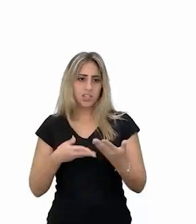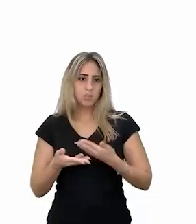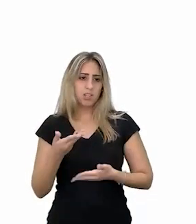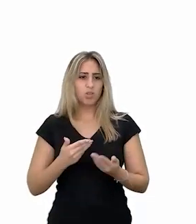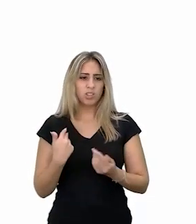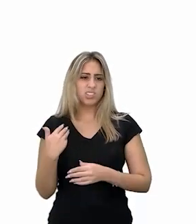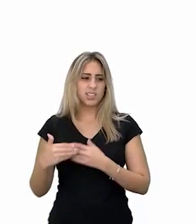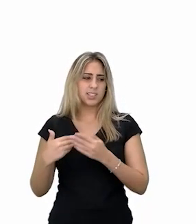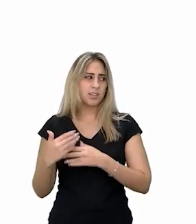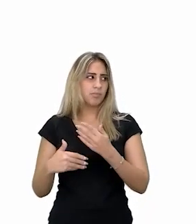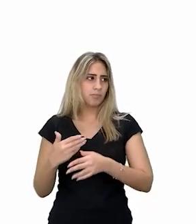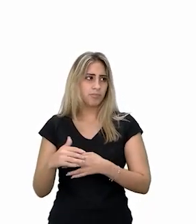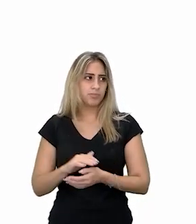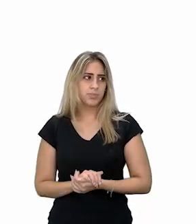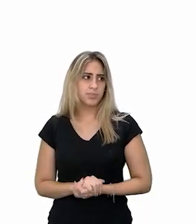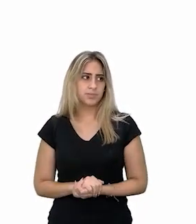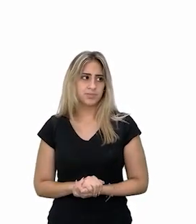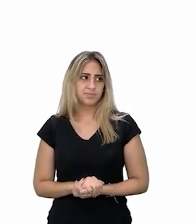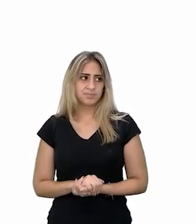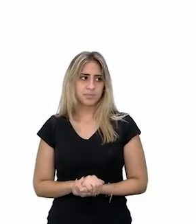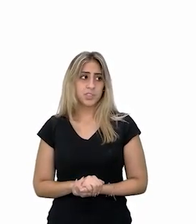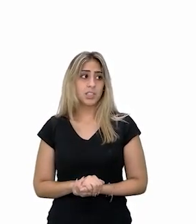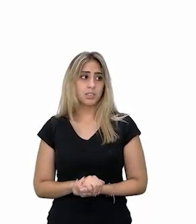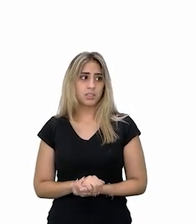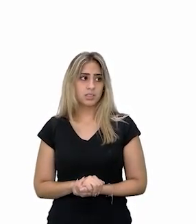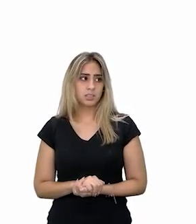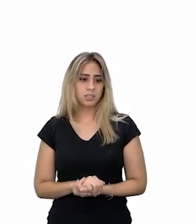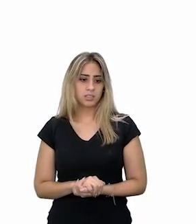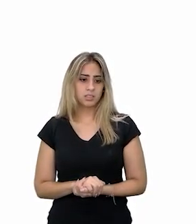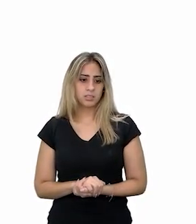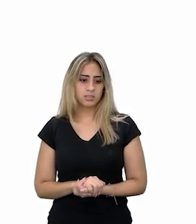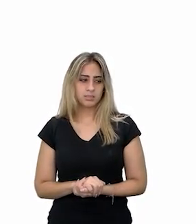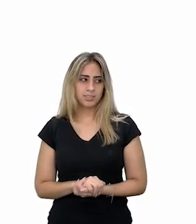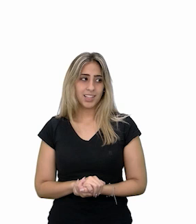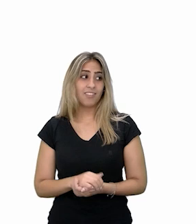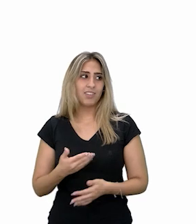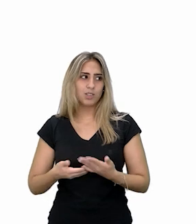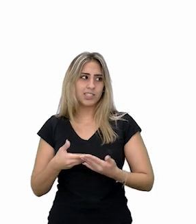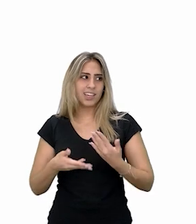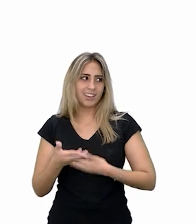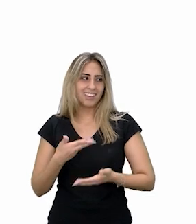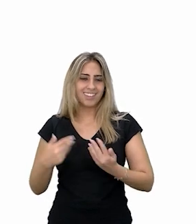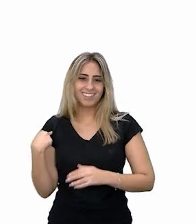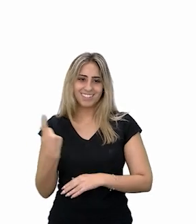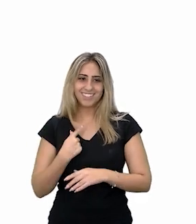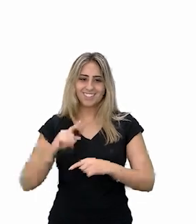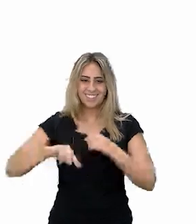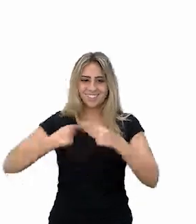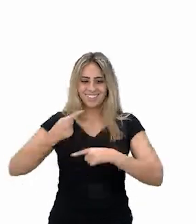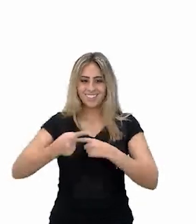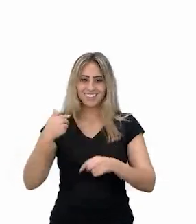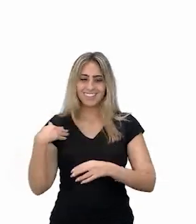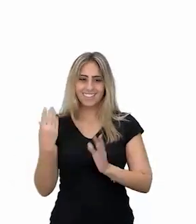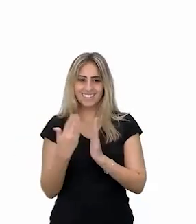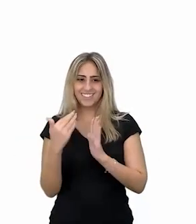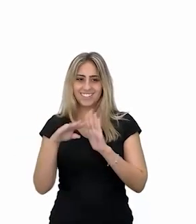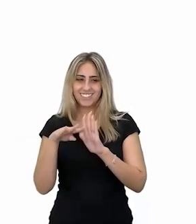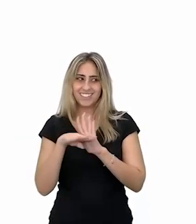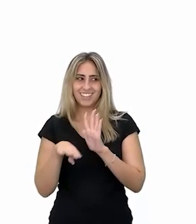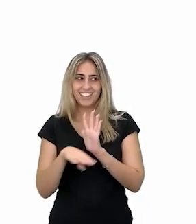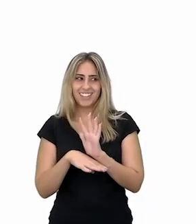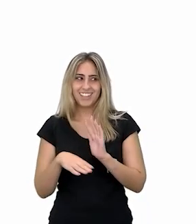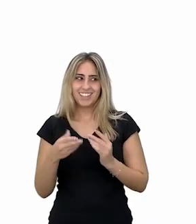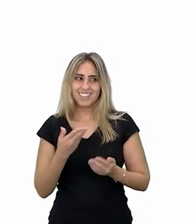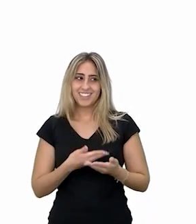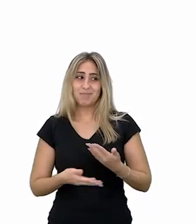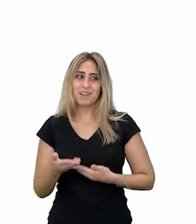2021, depois coloquei 9º ano de ensino fundamental e depois ciências. Mariana, não vai